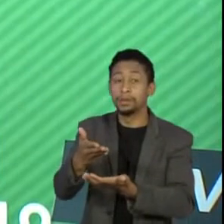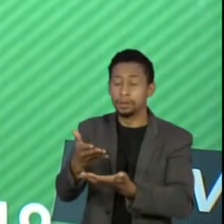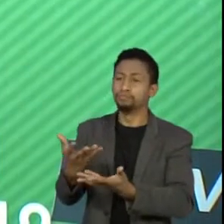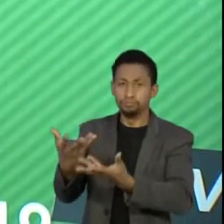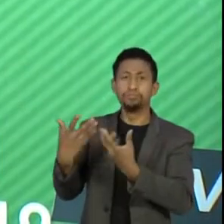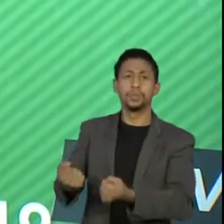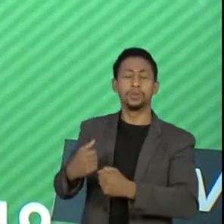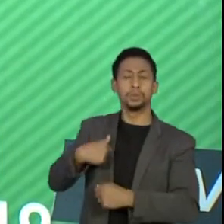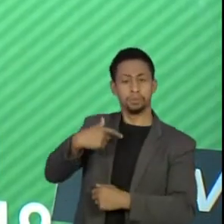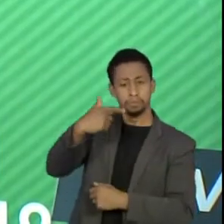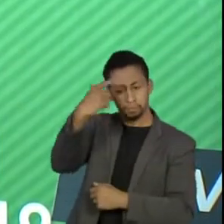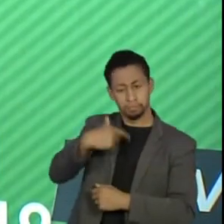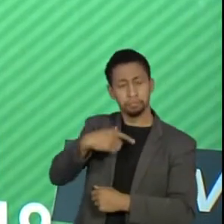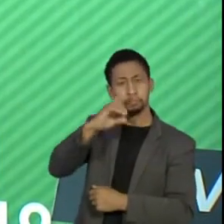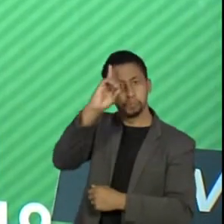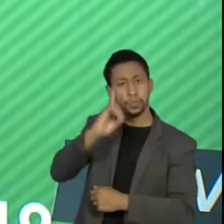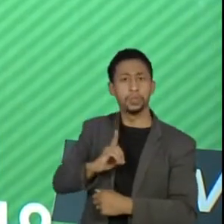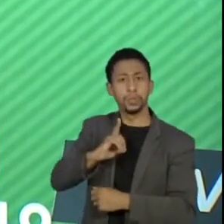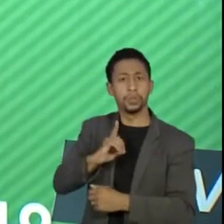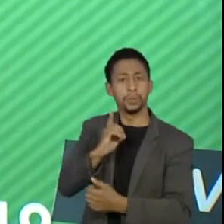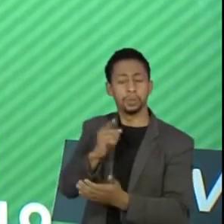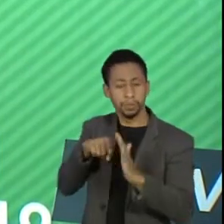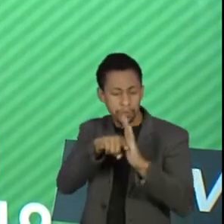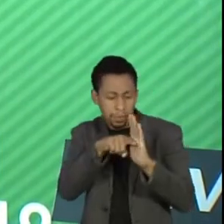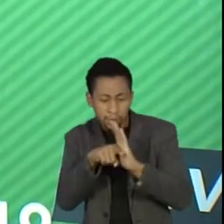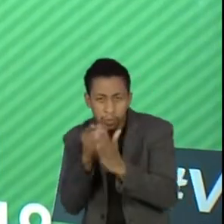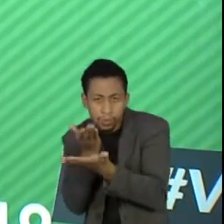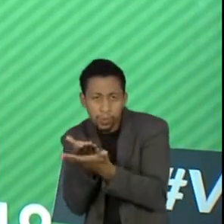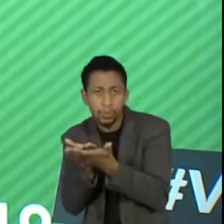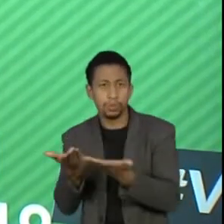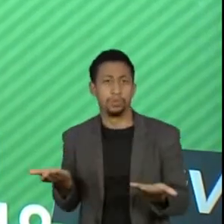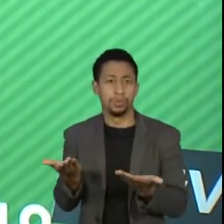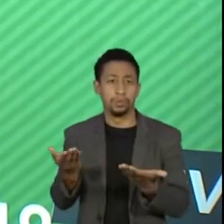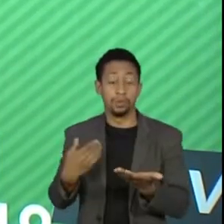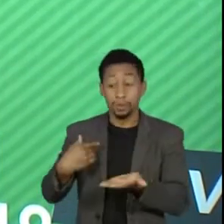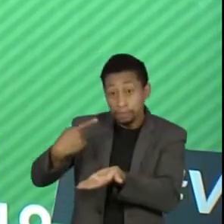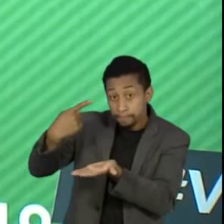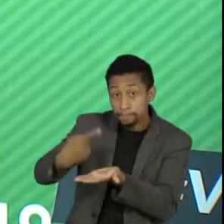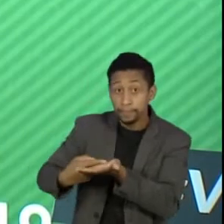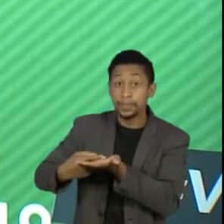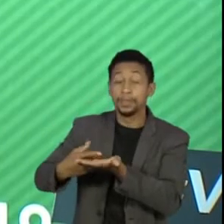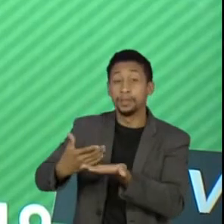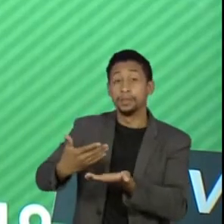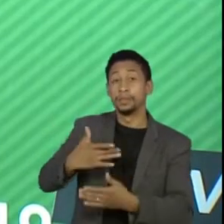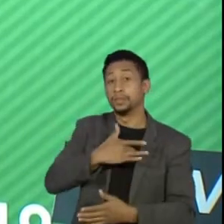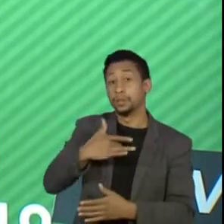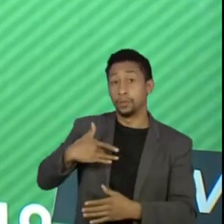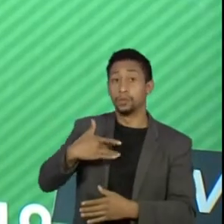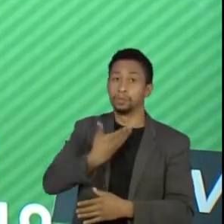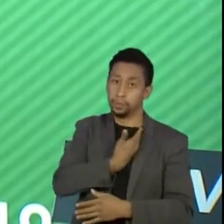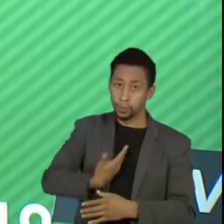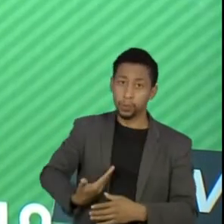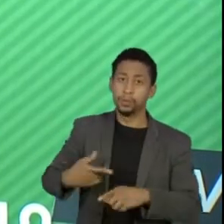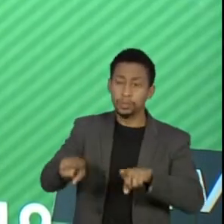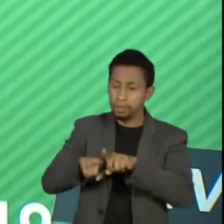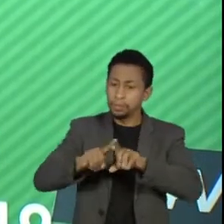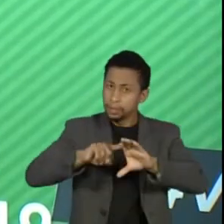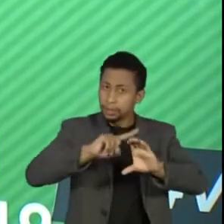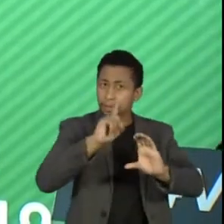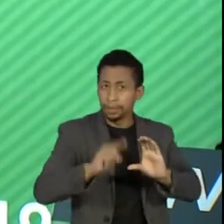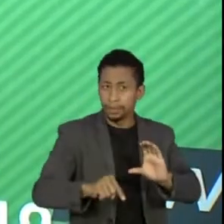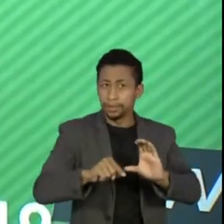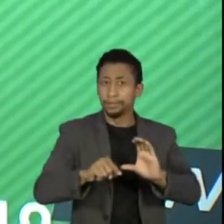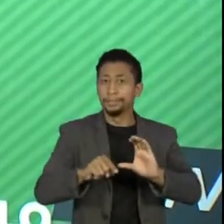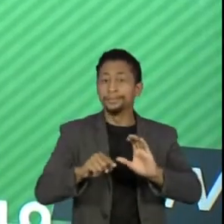estudo. Eu sou um cientista que estou só comprometido com saúde pública e ciência. Então, quando me deram